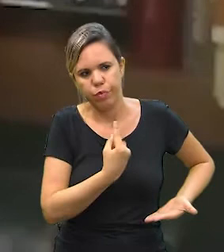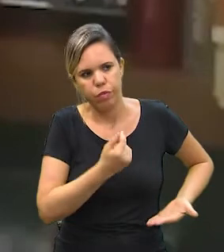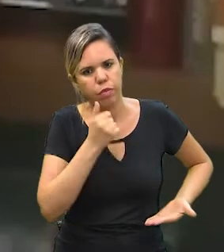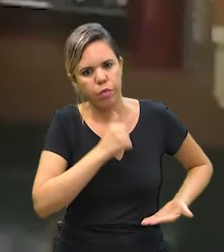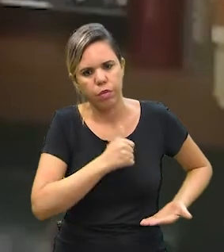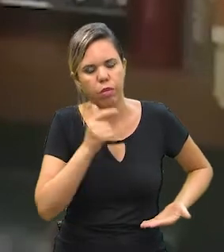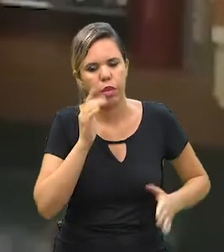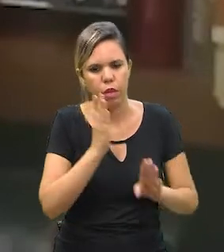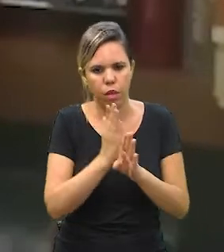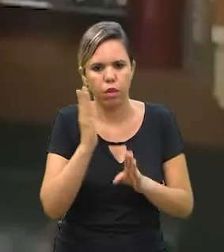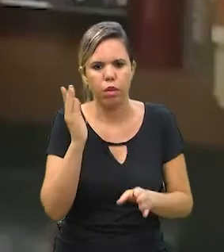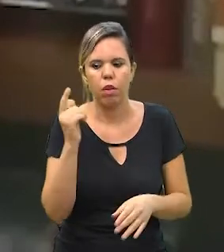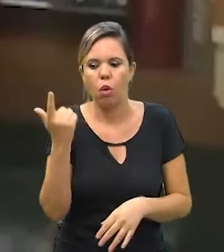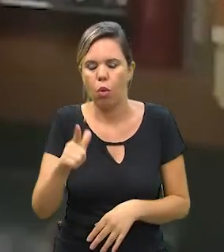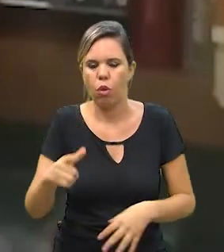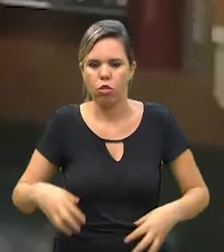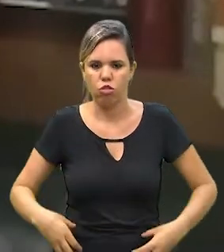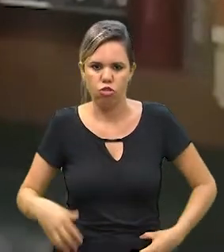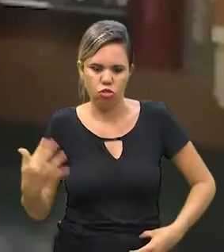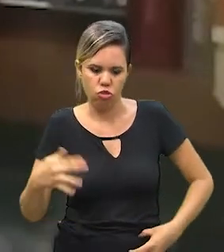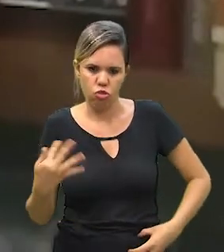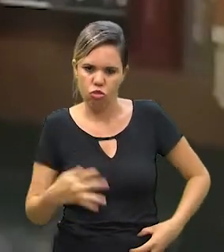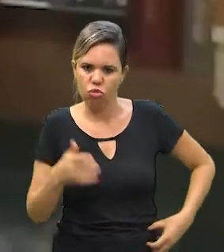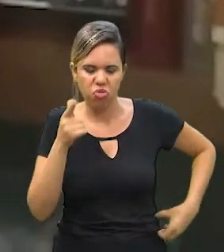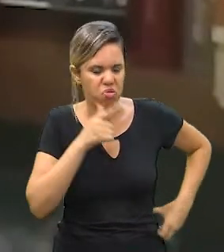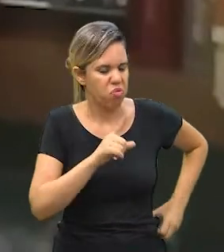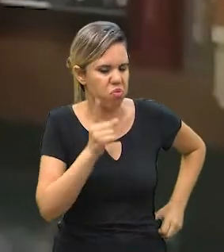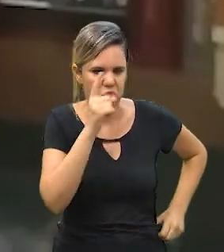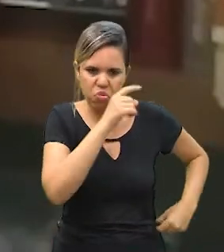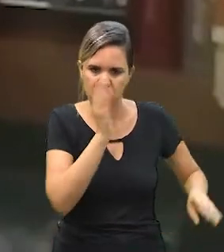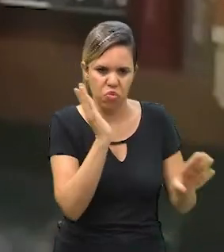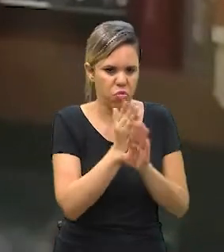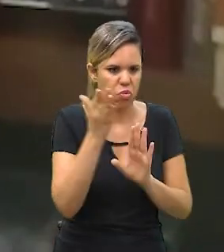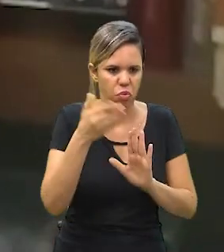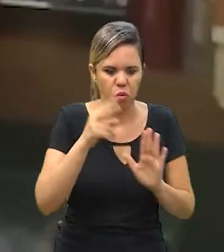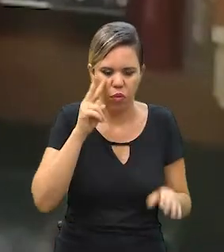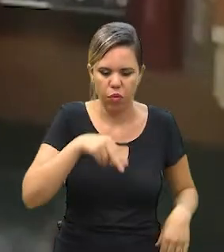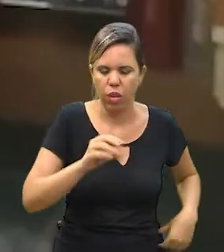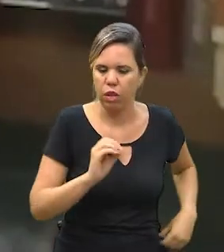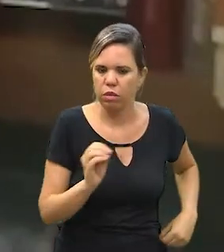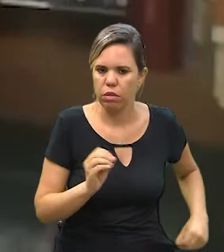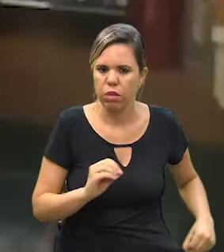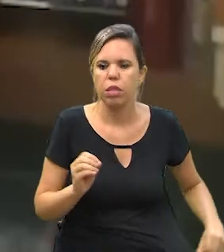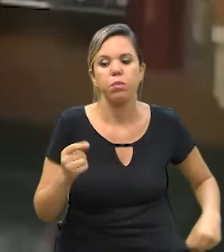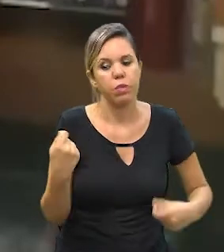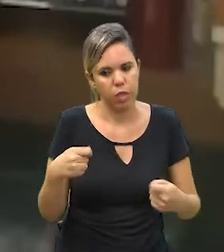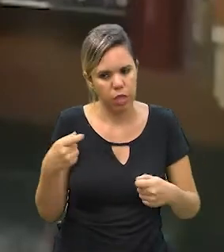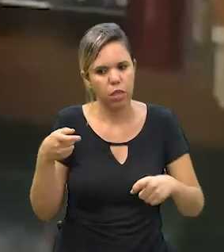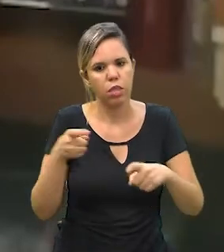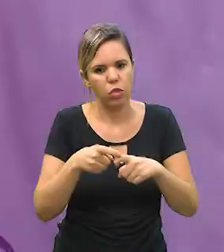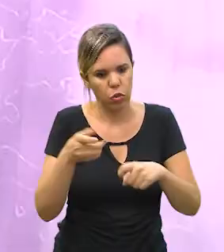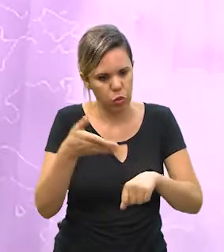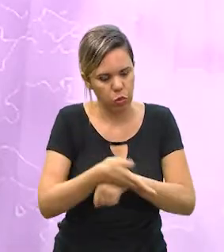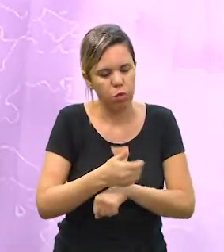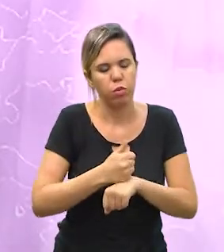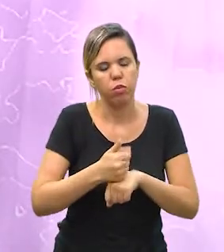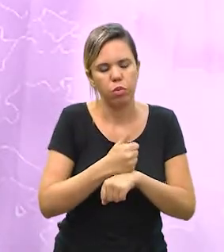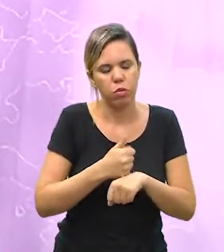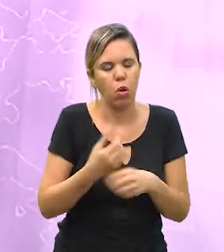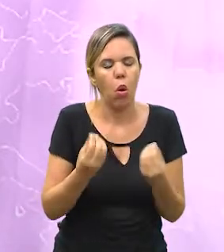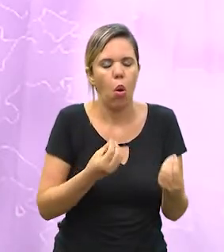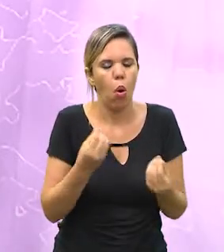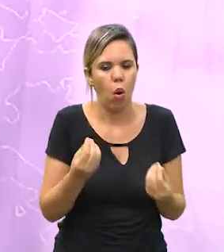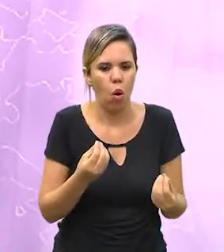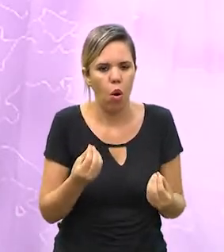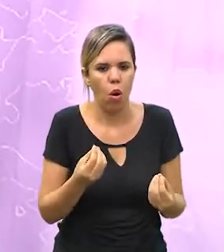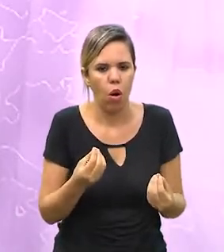caso da endometriose, a paciente sozinha dificilmente vai fazer o diagnóstico. Ela vai ter que passar por um especialista. Não tem como,